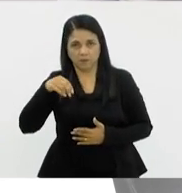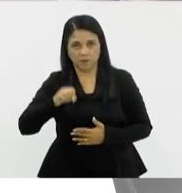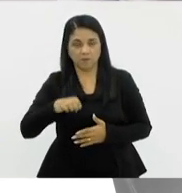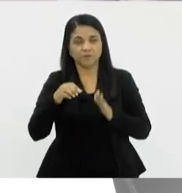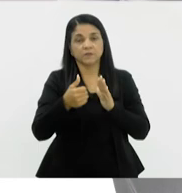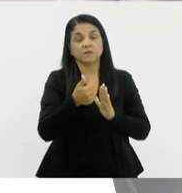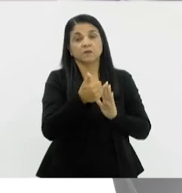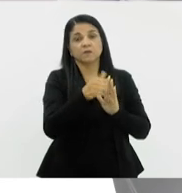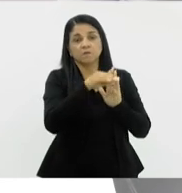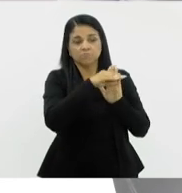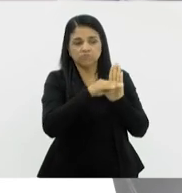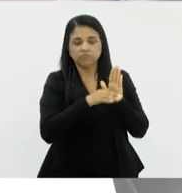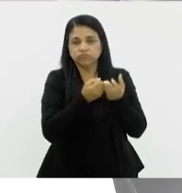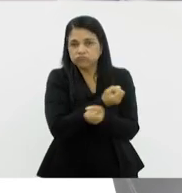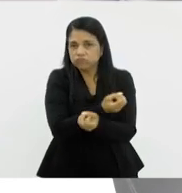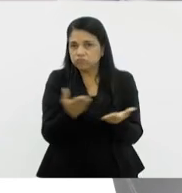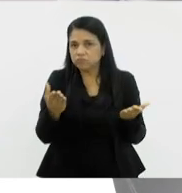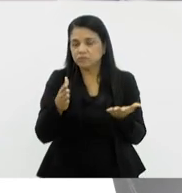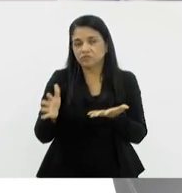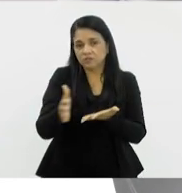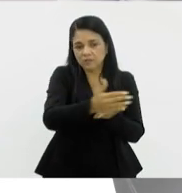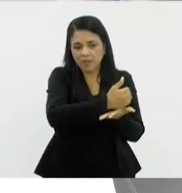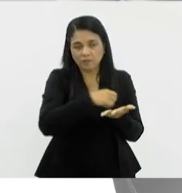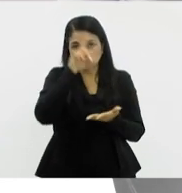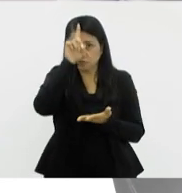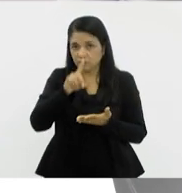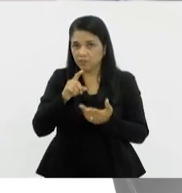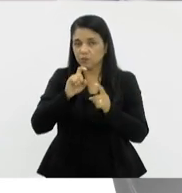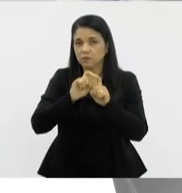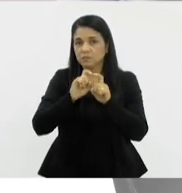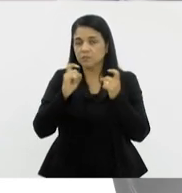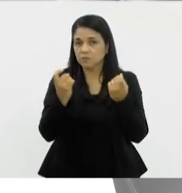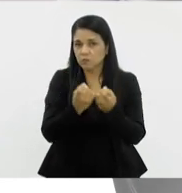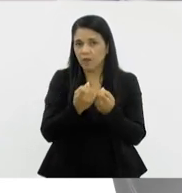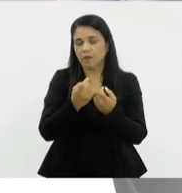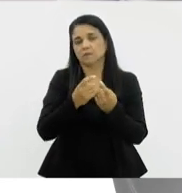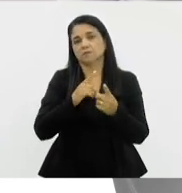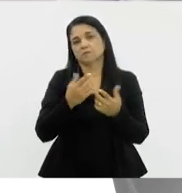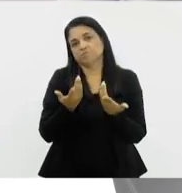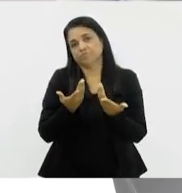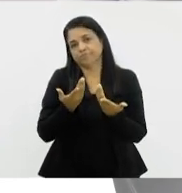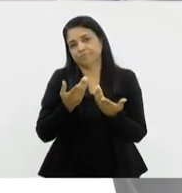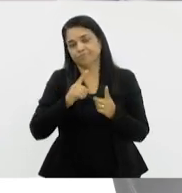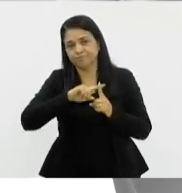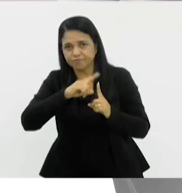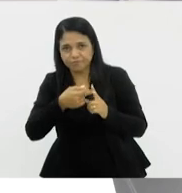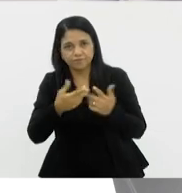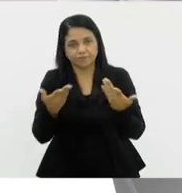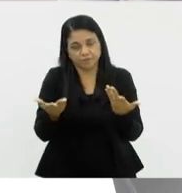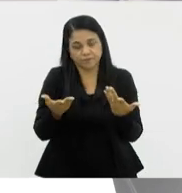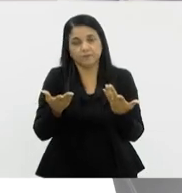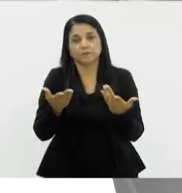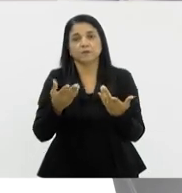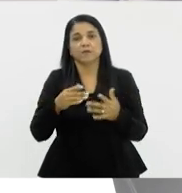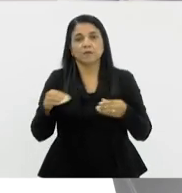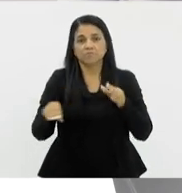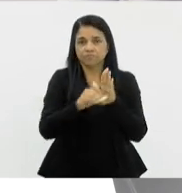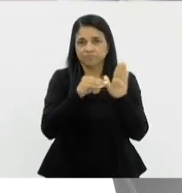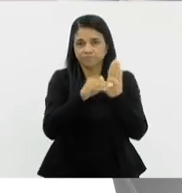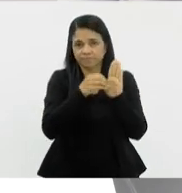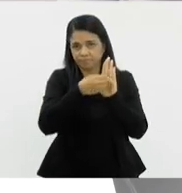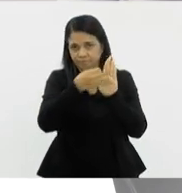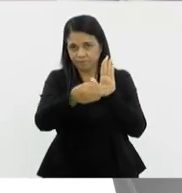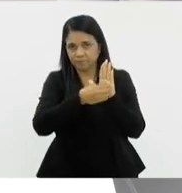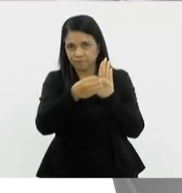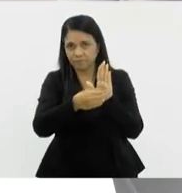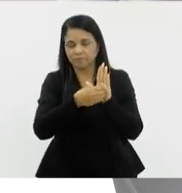sobre a publicação de boletim de dados sobre direitos sexuais e reprodutivos. Parecer é pela constitucionalidade com emendas. Em